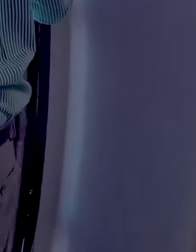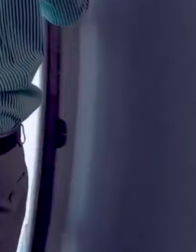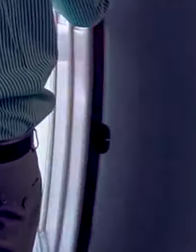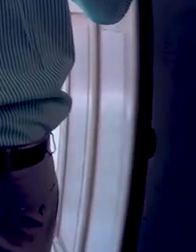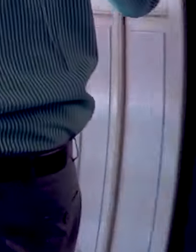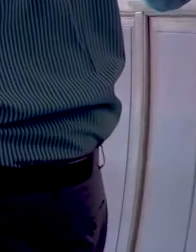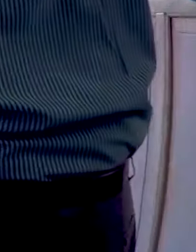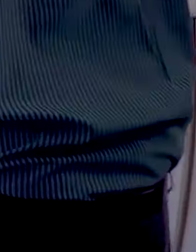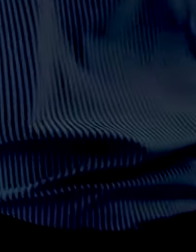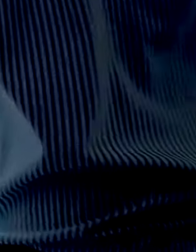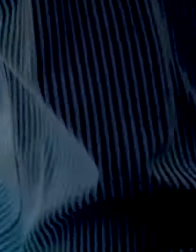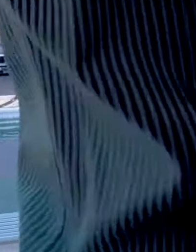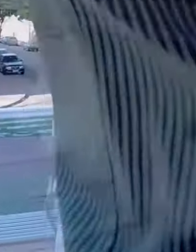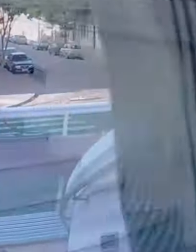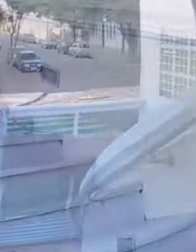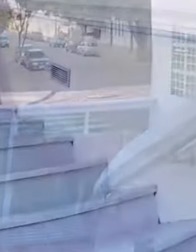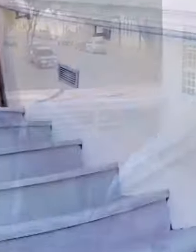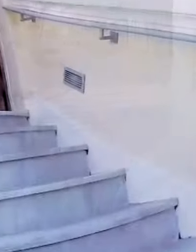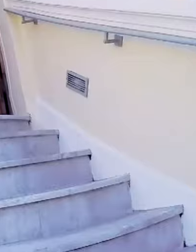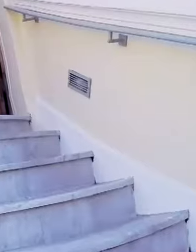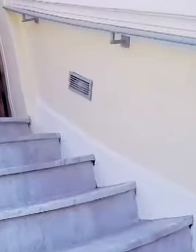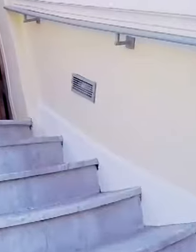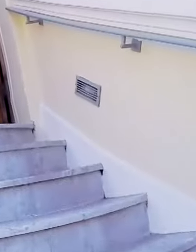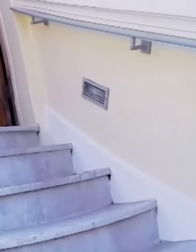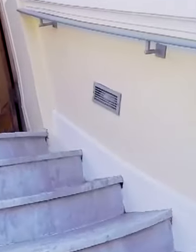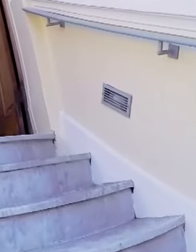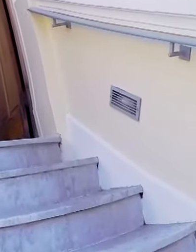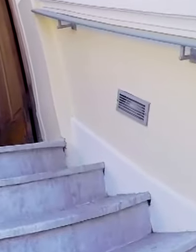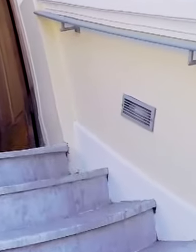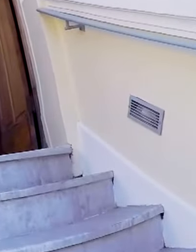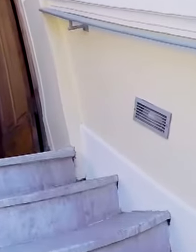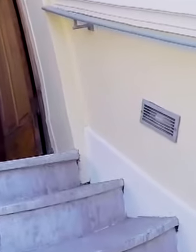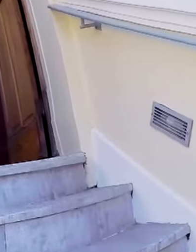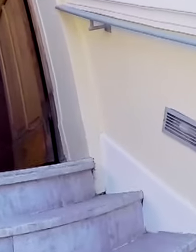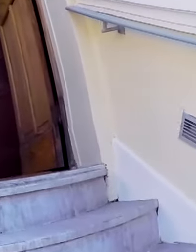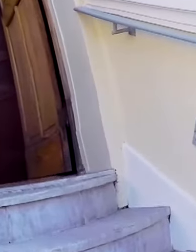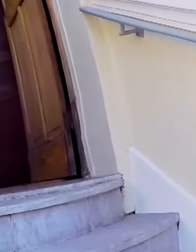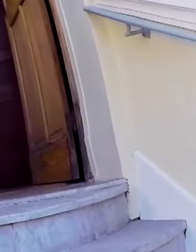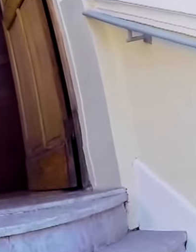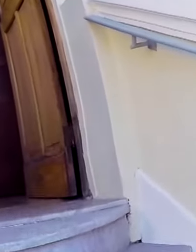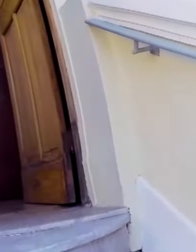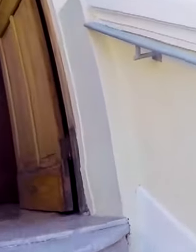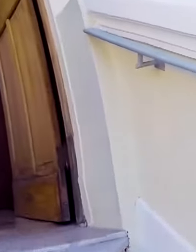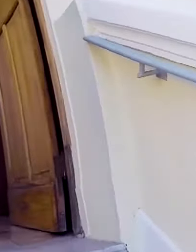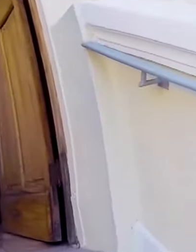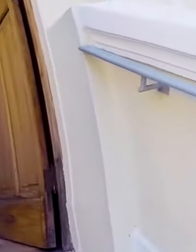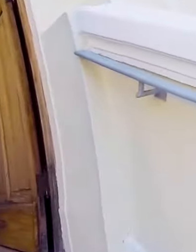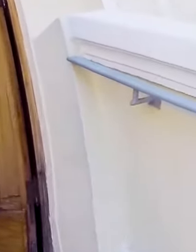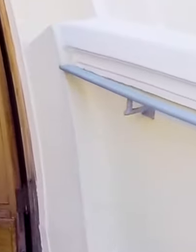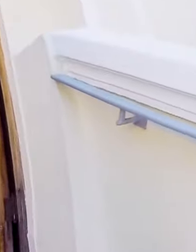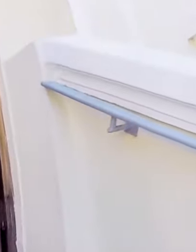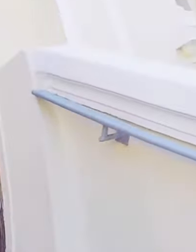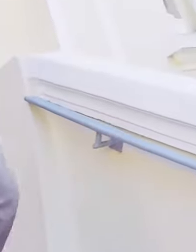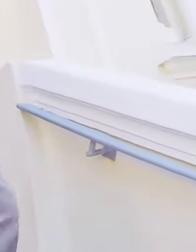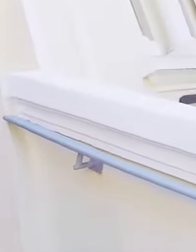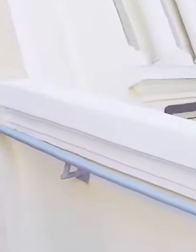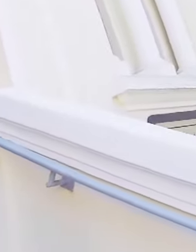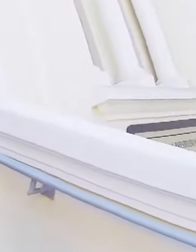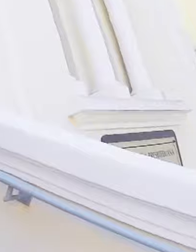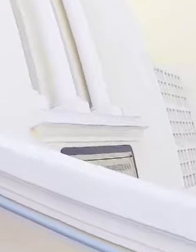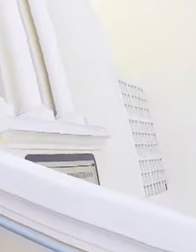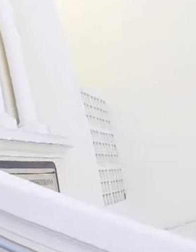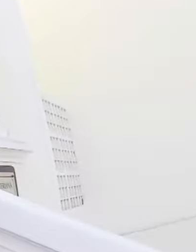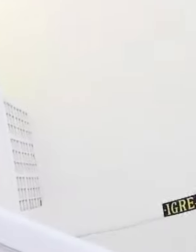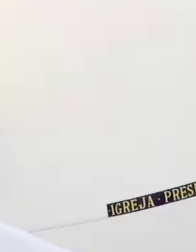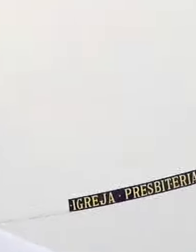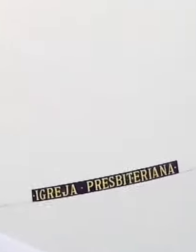foi alcançado pelo Evangelho da Graça de Deus e recebeu a Jesus como seu Salvador. E hoje procura ser um exemplo de